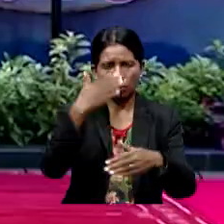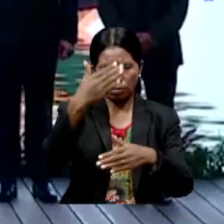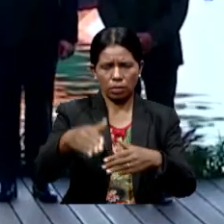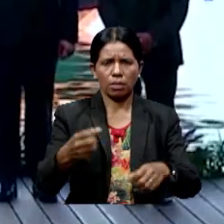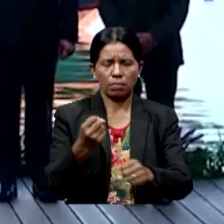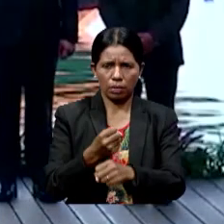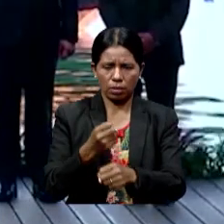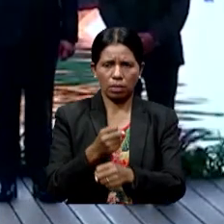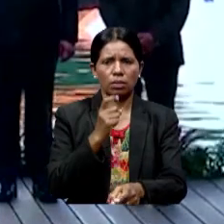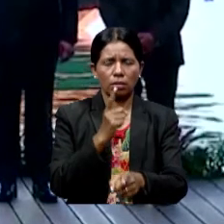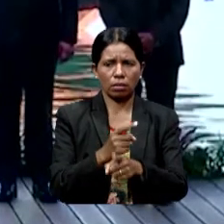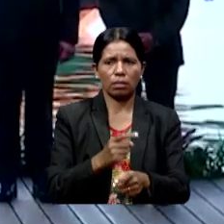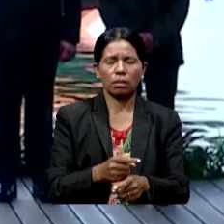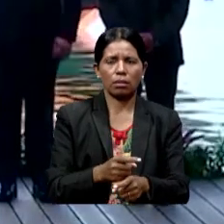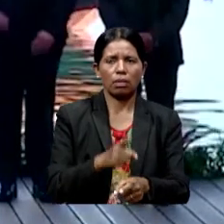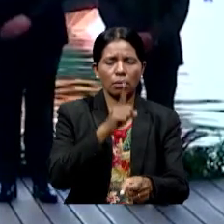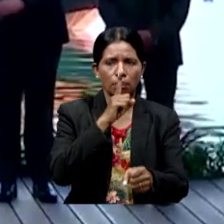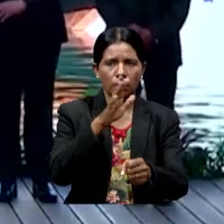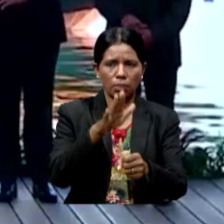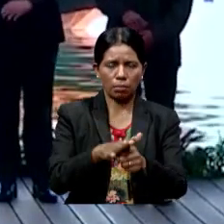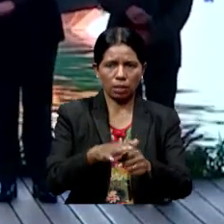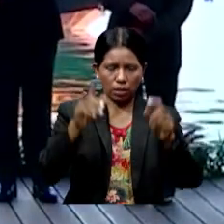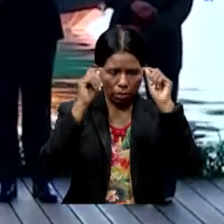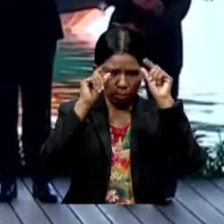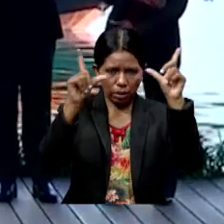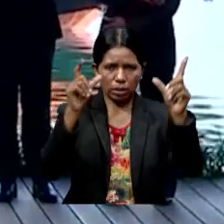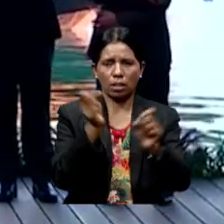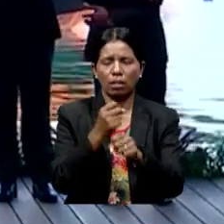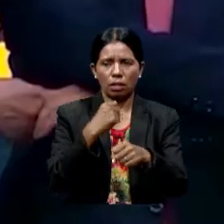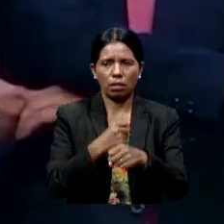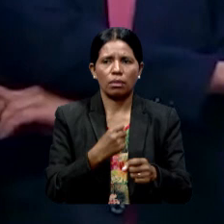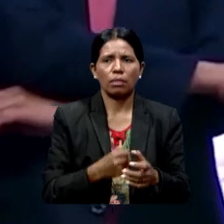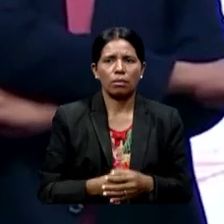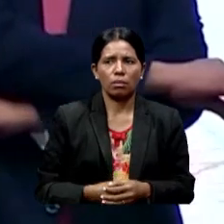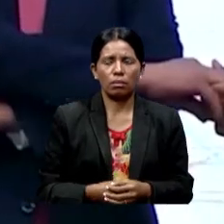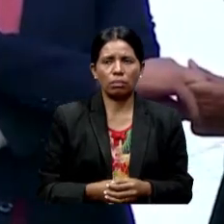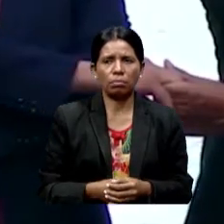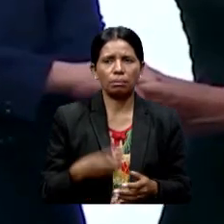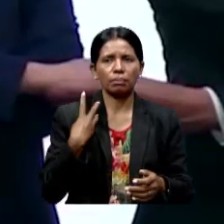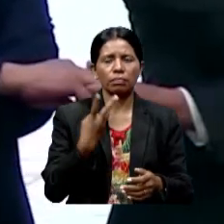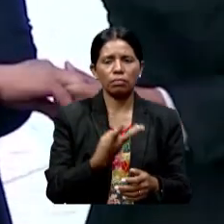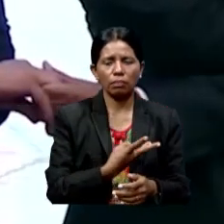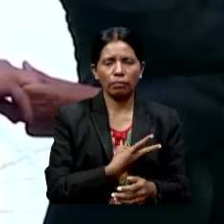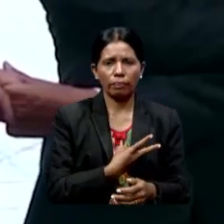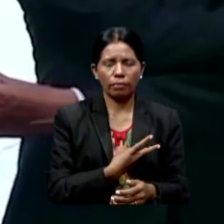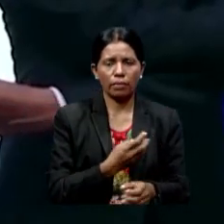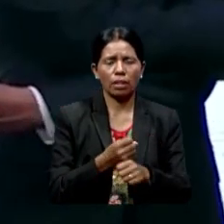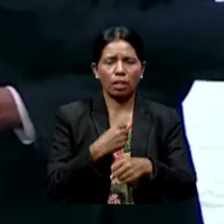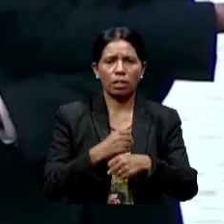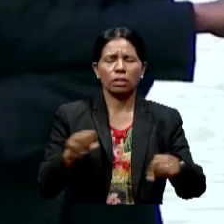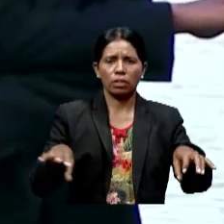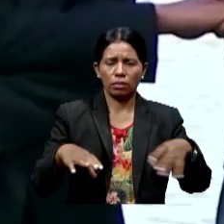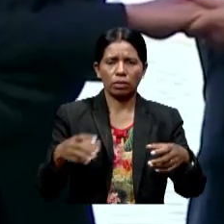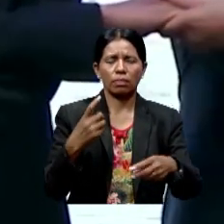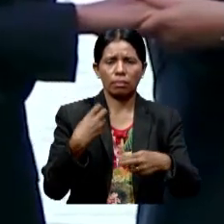e promessa na Timor Leste halo é que ita se halo esforço para